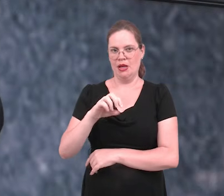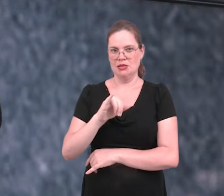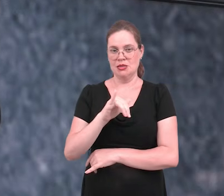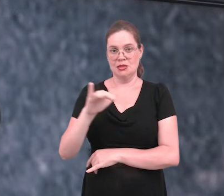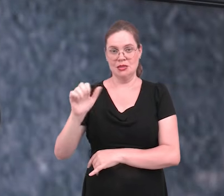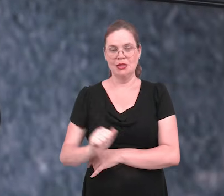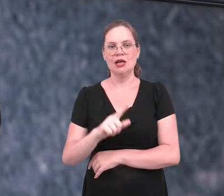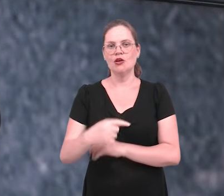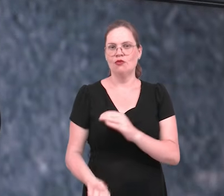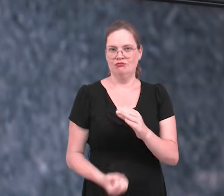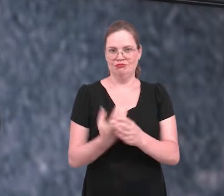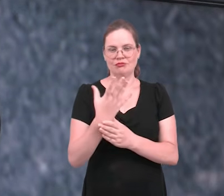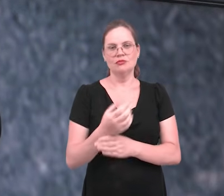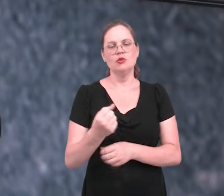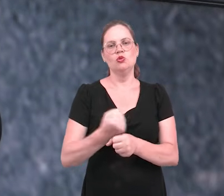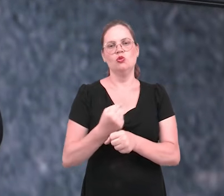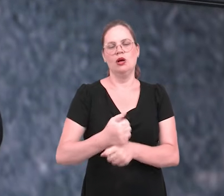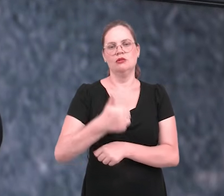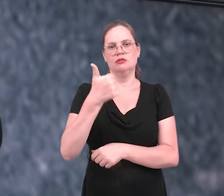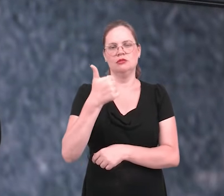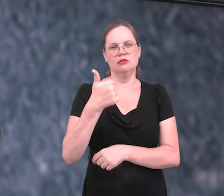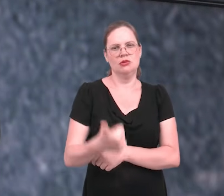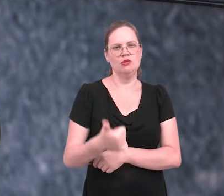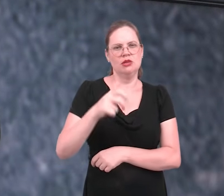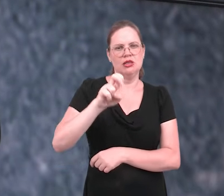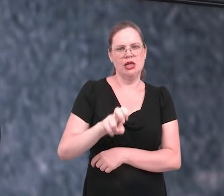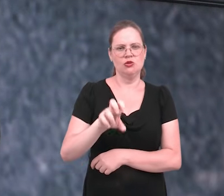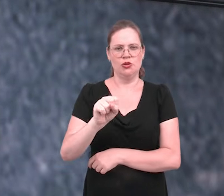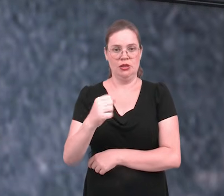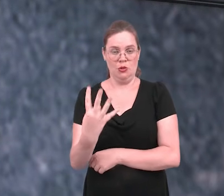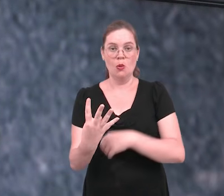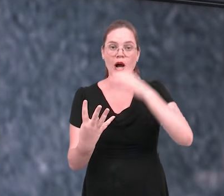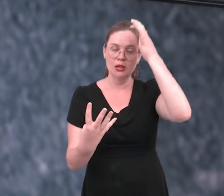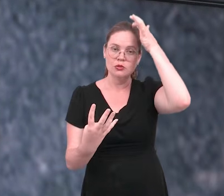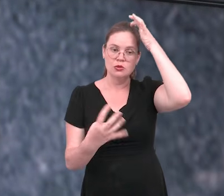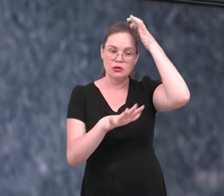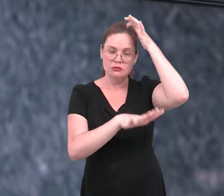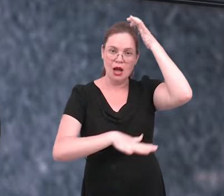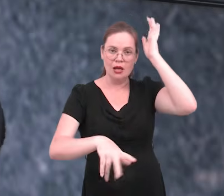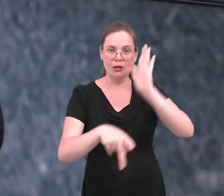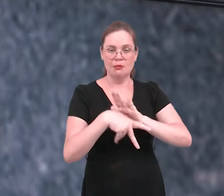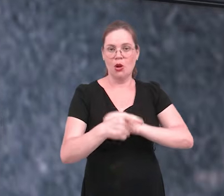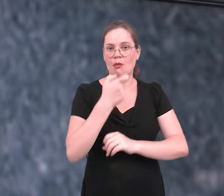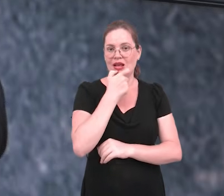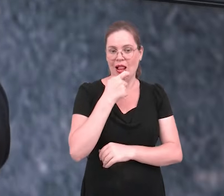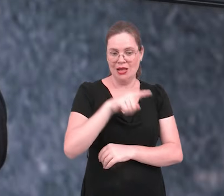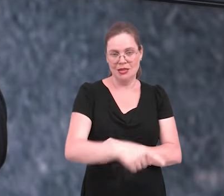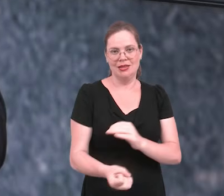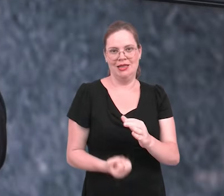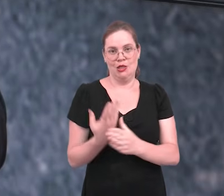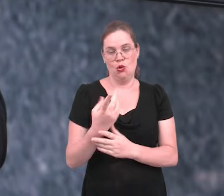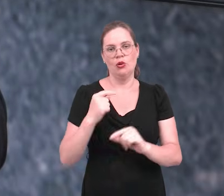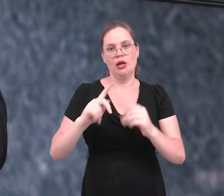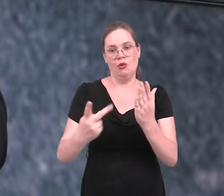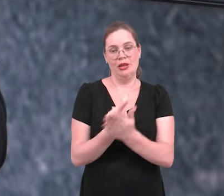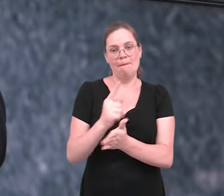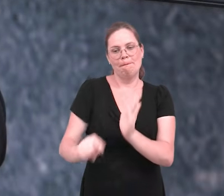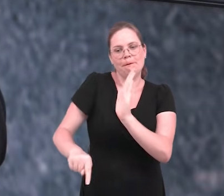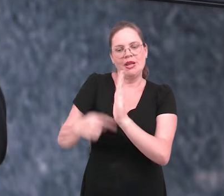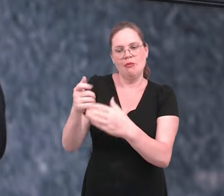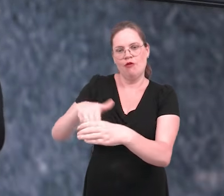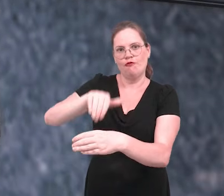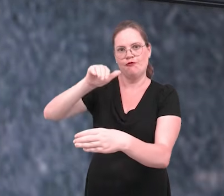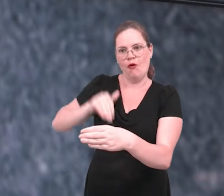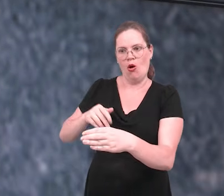1534, mesmo ano da criação da Companhia de Jesus, por sinal, pelo parlamento inglês. Então ele rompe com a igreja, ele